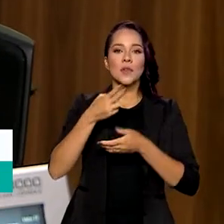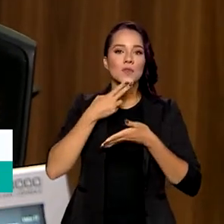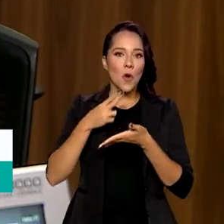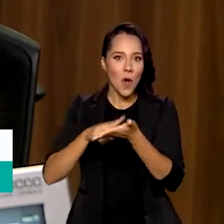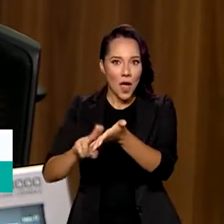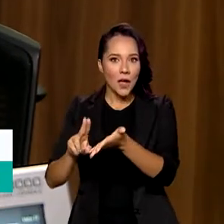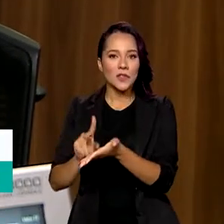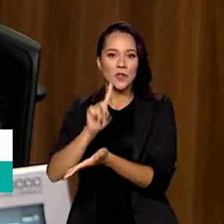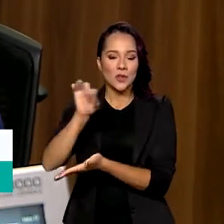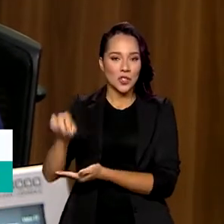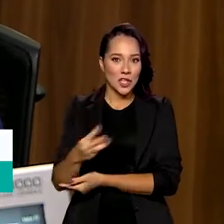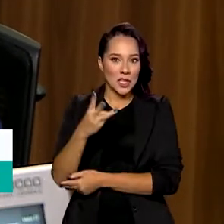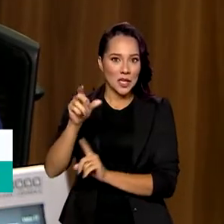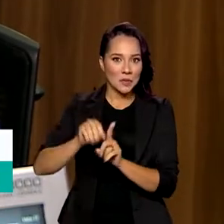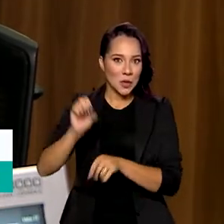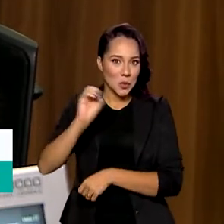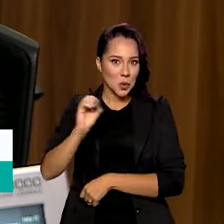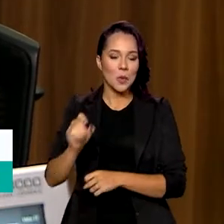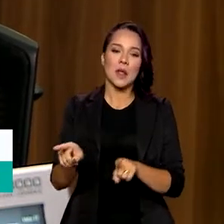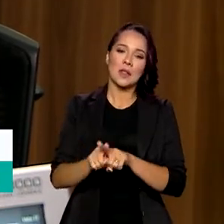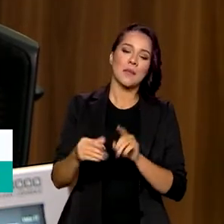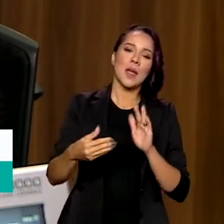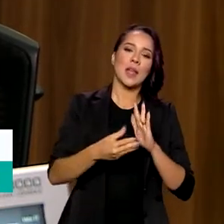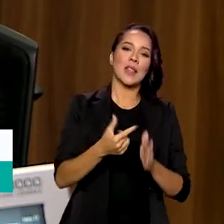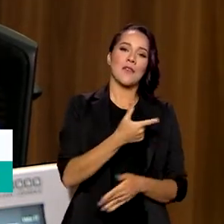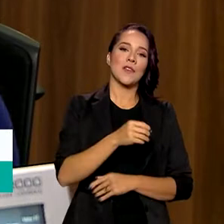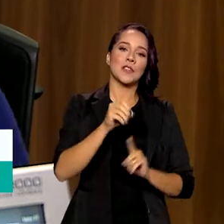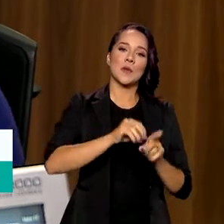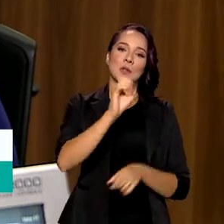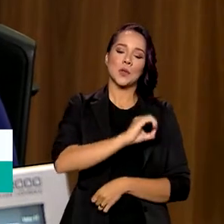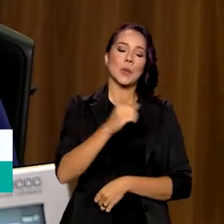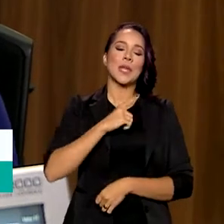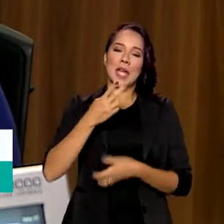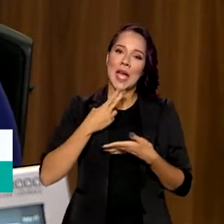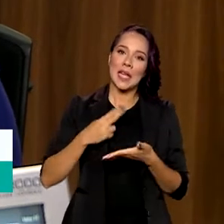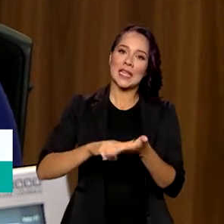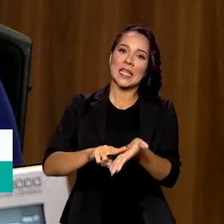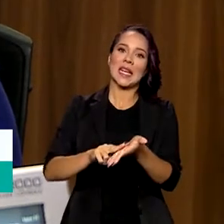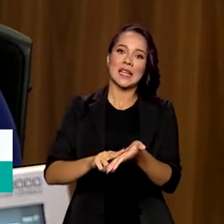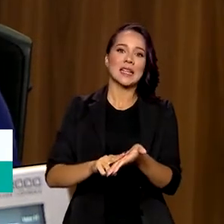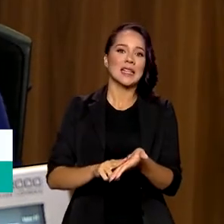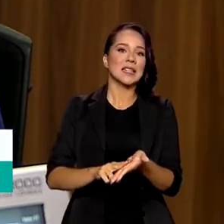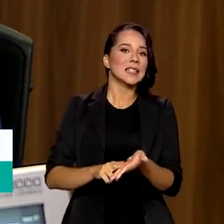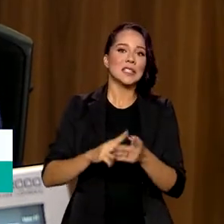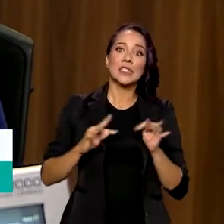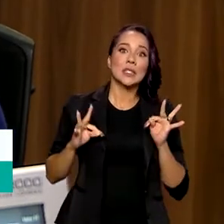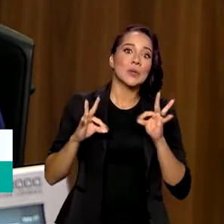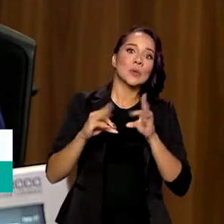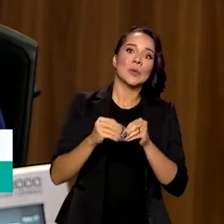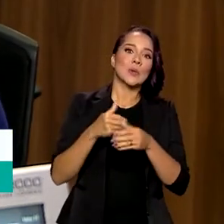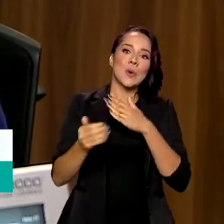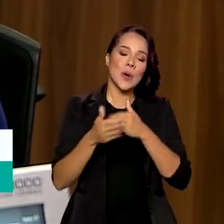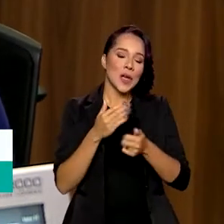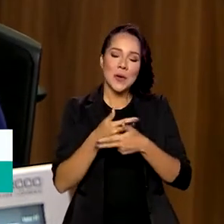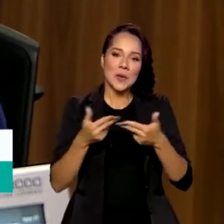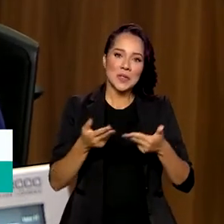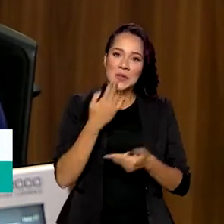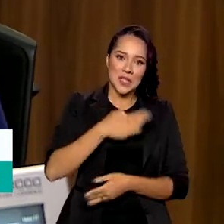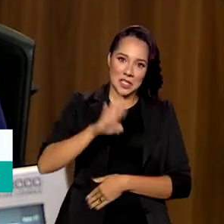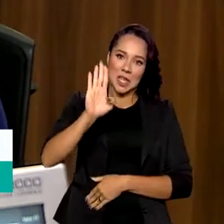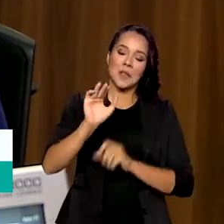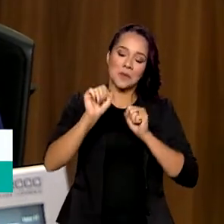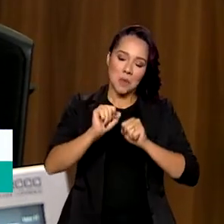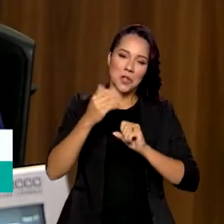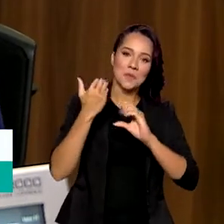Correios a partir do dia três de outubro também até o dia vinte de outubro vai ter a entrega das suas malas ou dos demais objetos que os